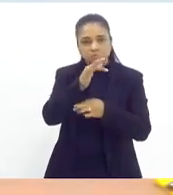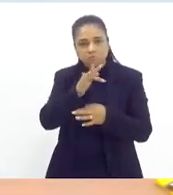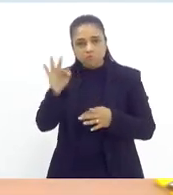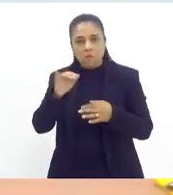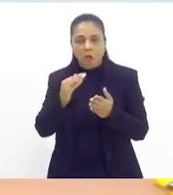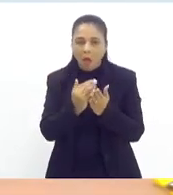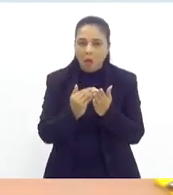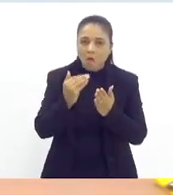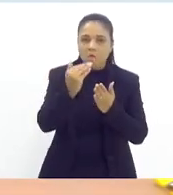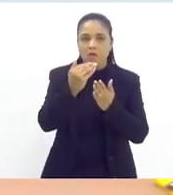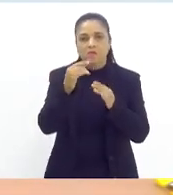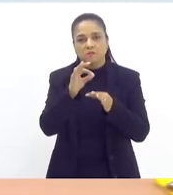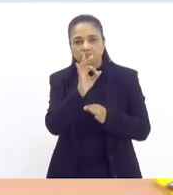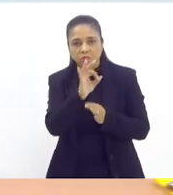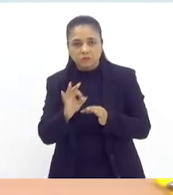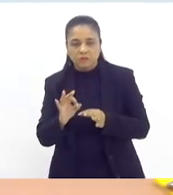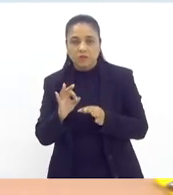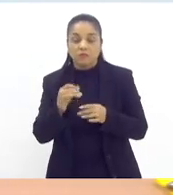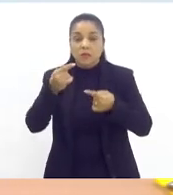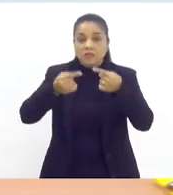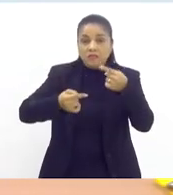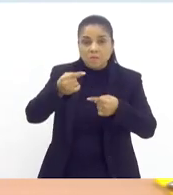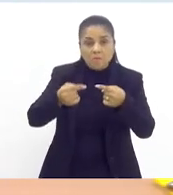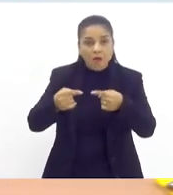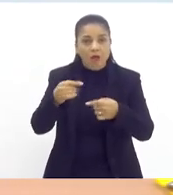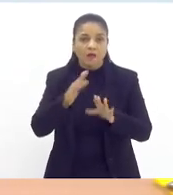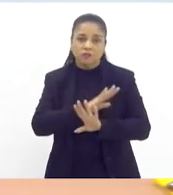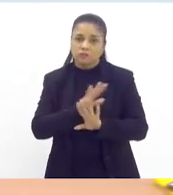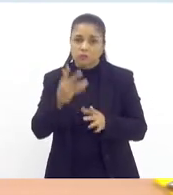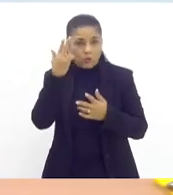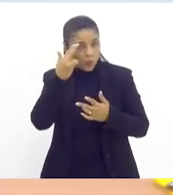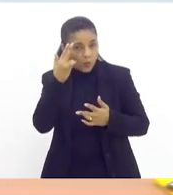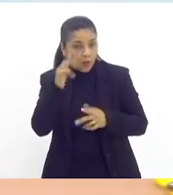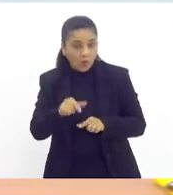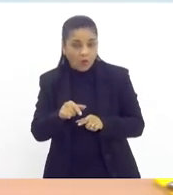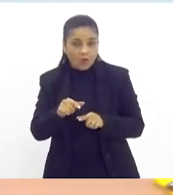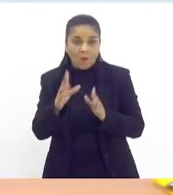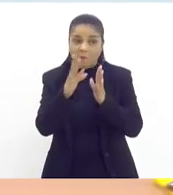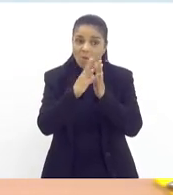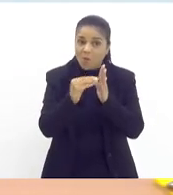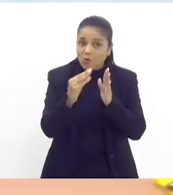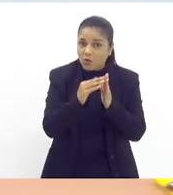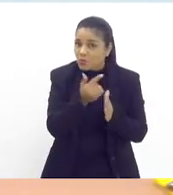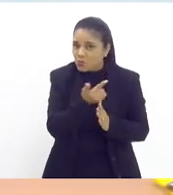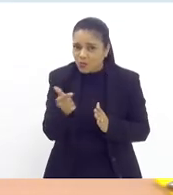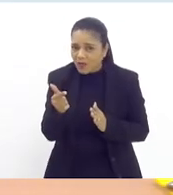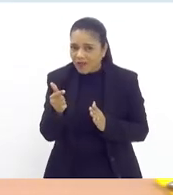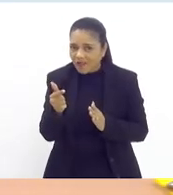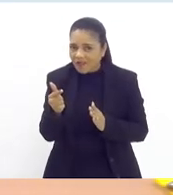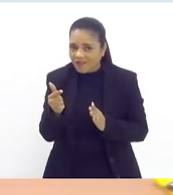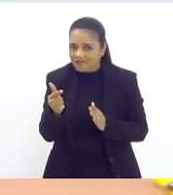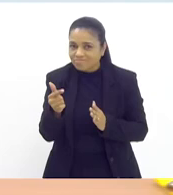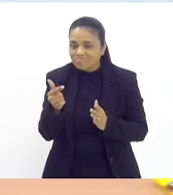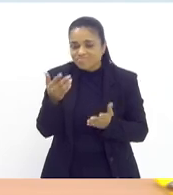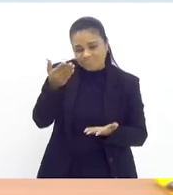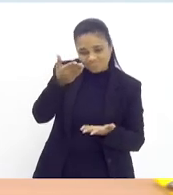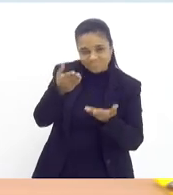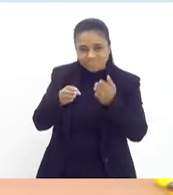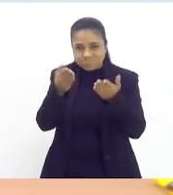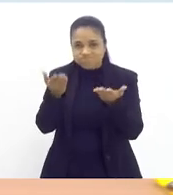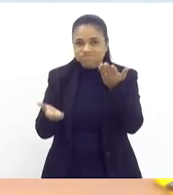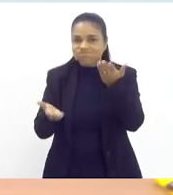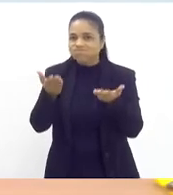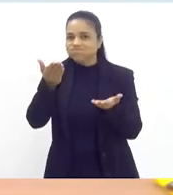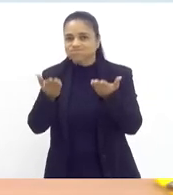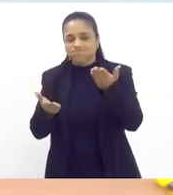Ok, faz parte do debate público. Agora, não fazer um modelo em que eu gero um desequilíbrio federativo em função